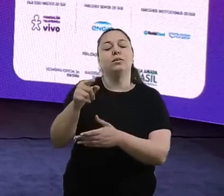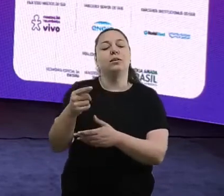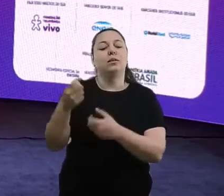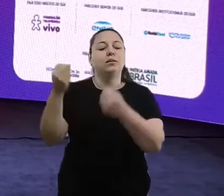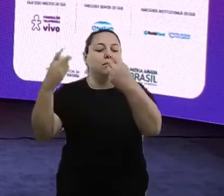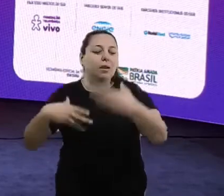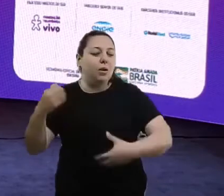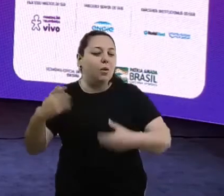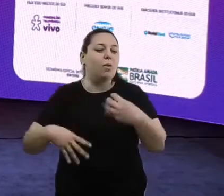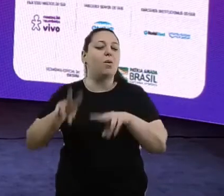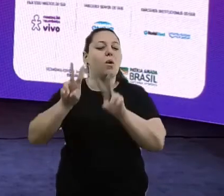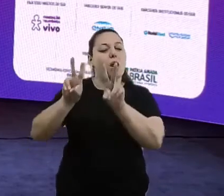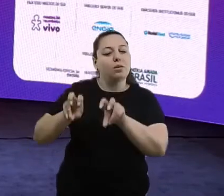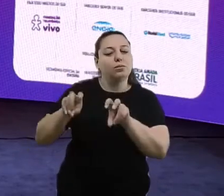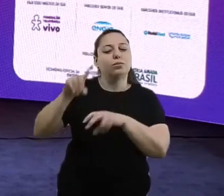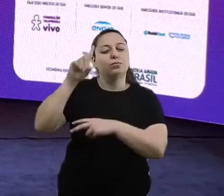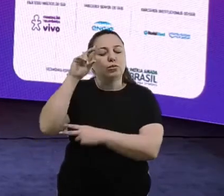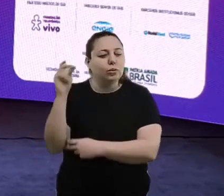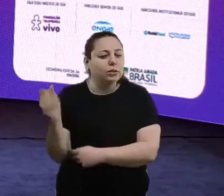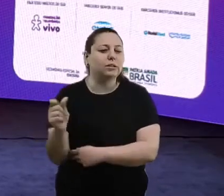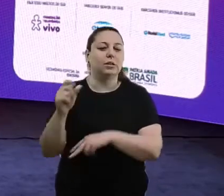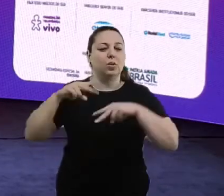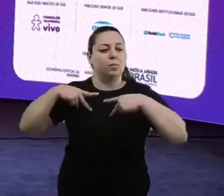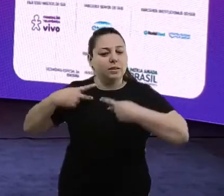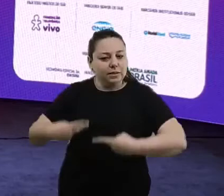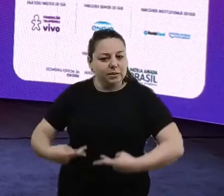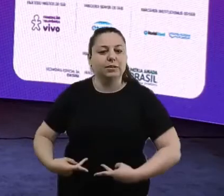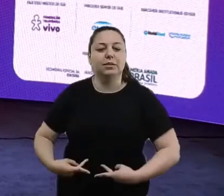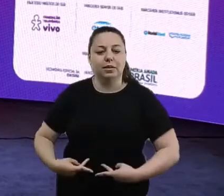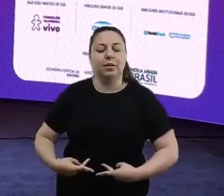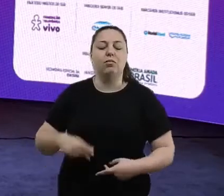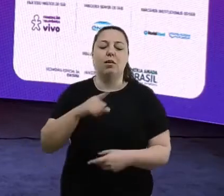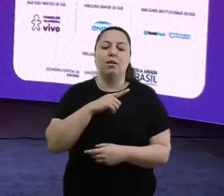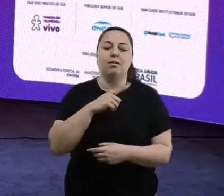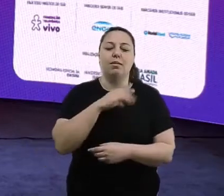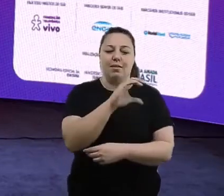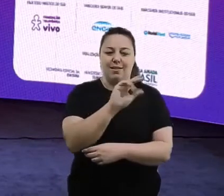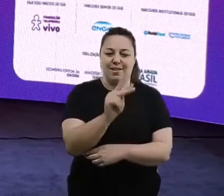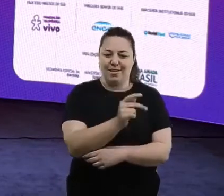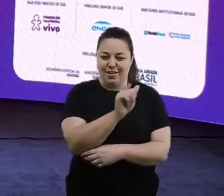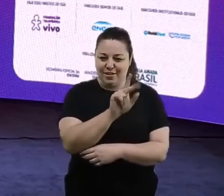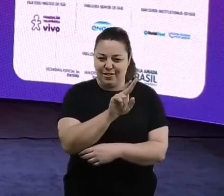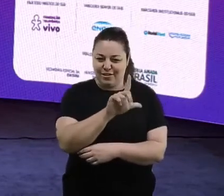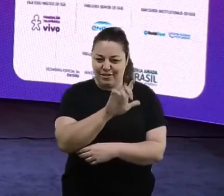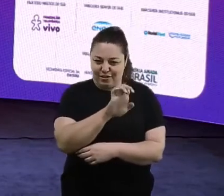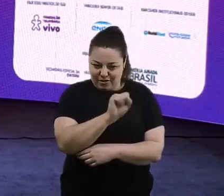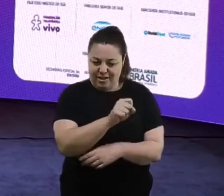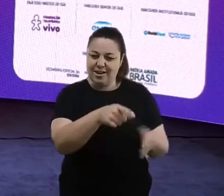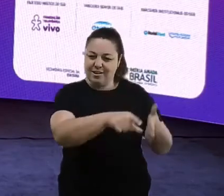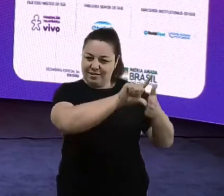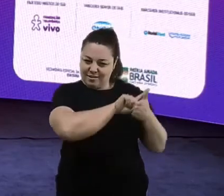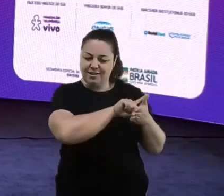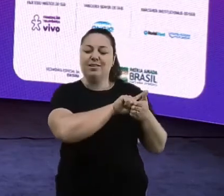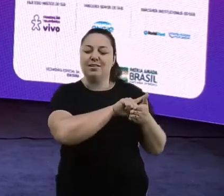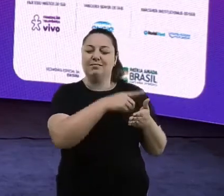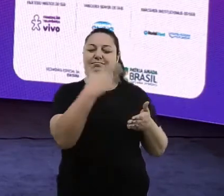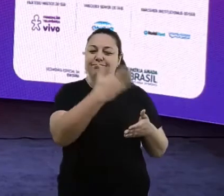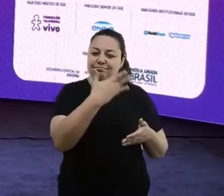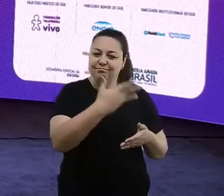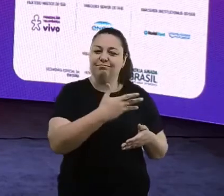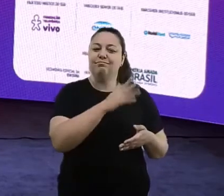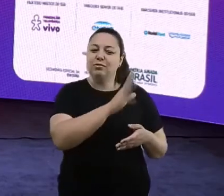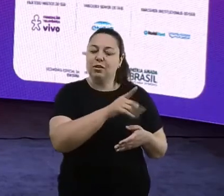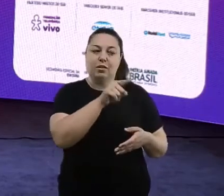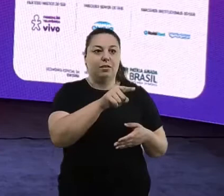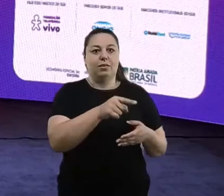da humanização, e o Charles Eisenstein, ele foi o que abriu o nosso evento, né? E ele trouxe